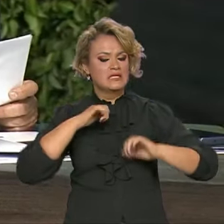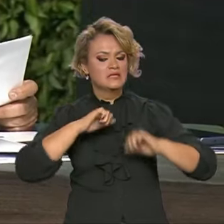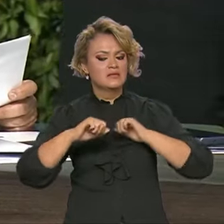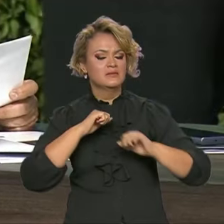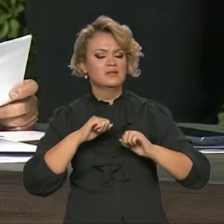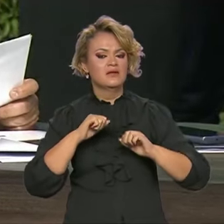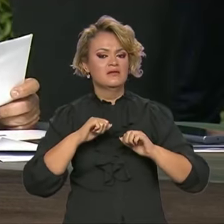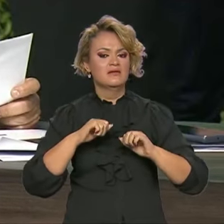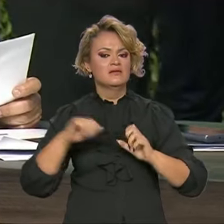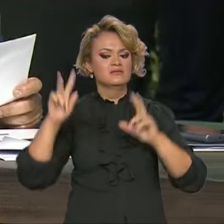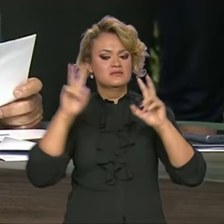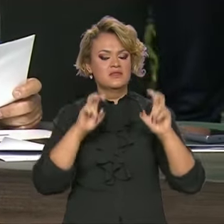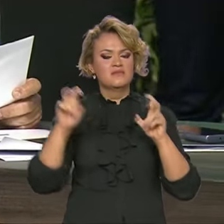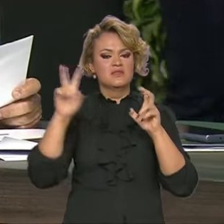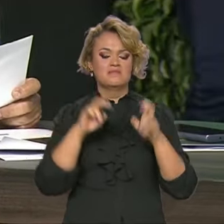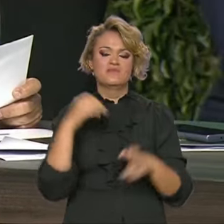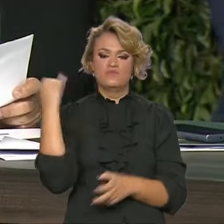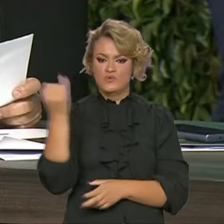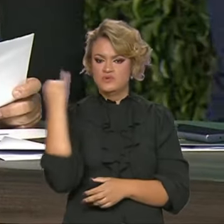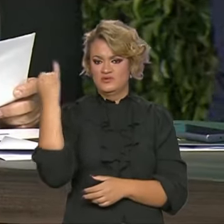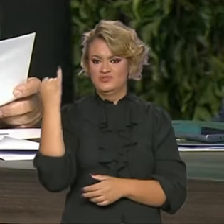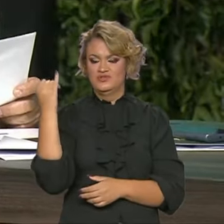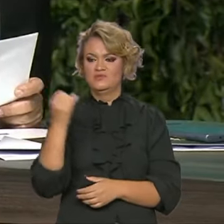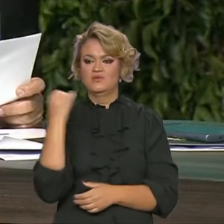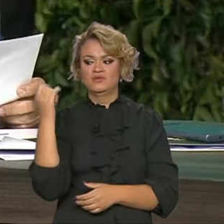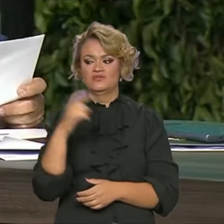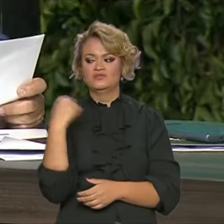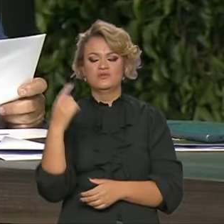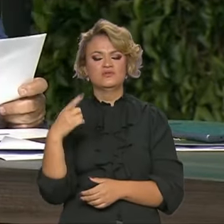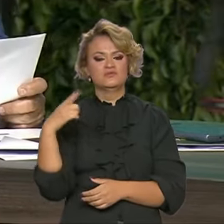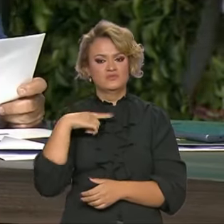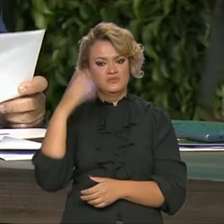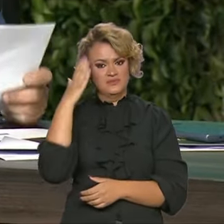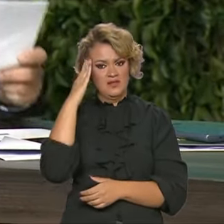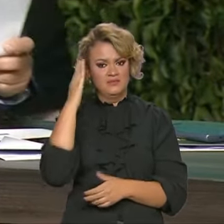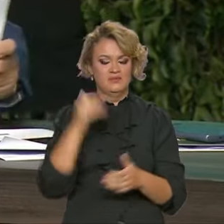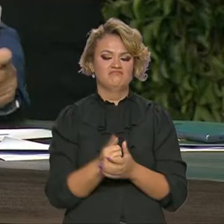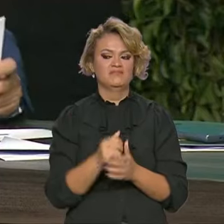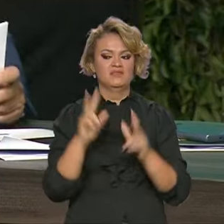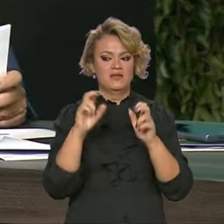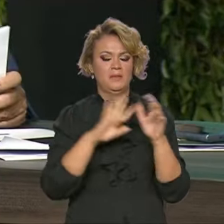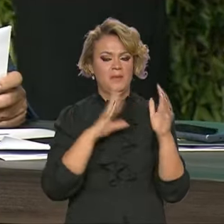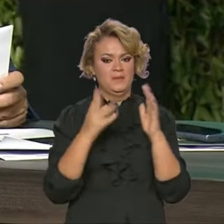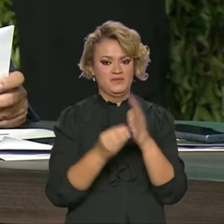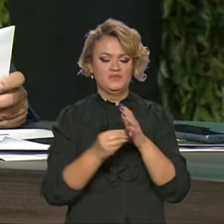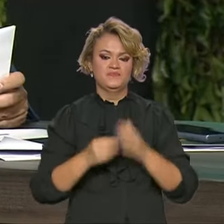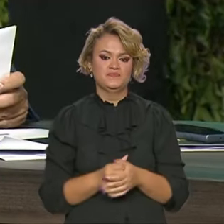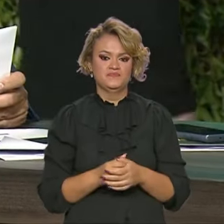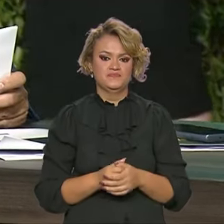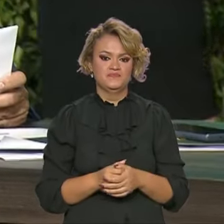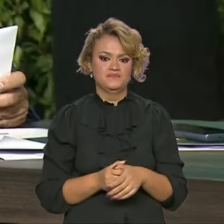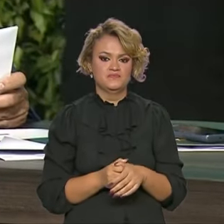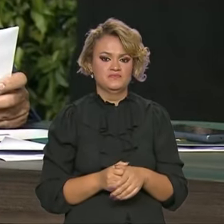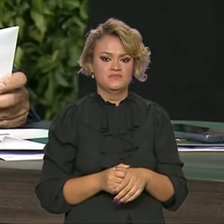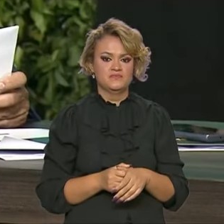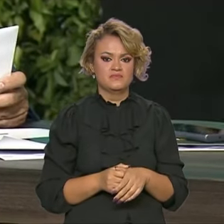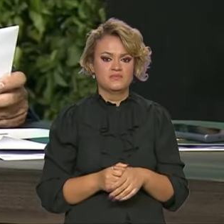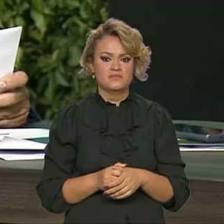debater essa questão tão importante a todos nós, que é a Amazônia.